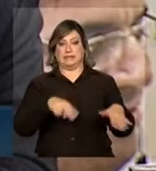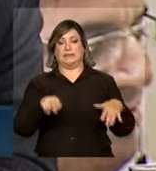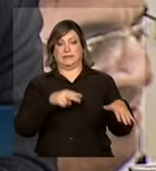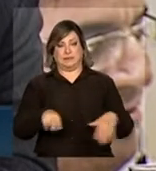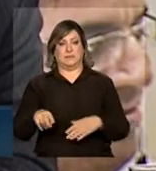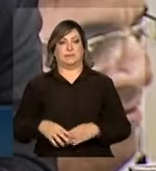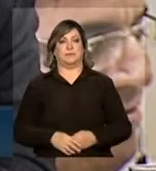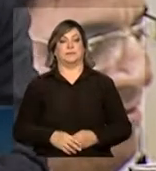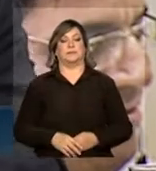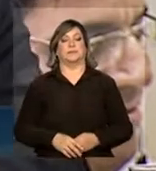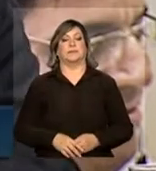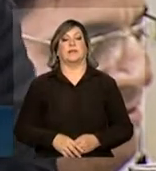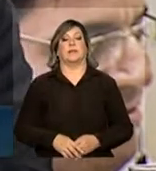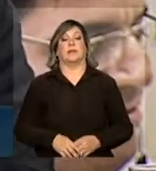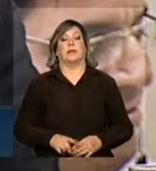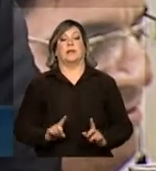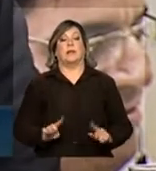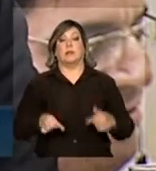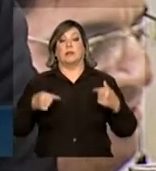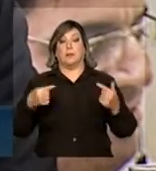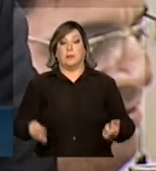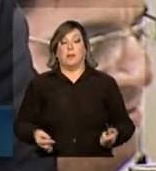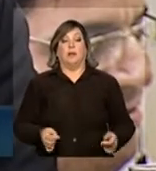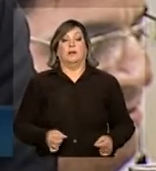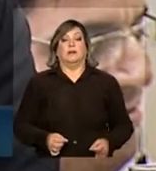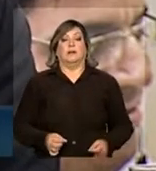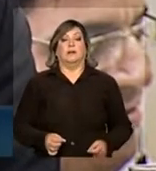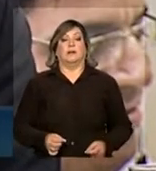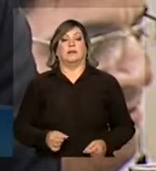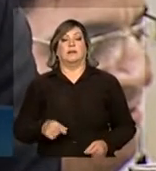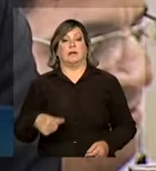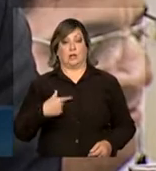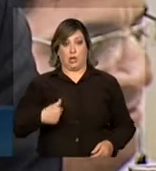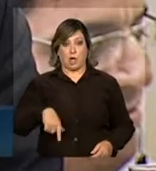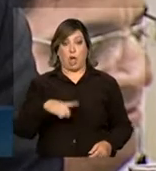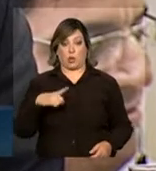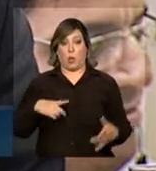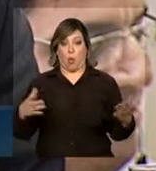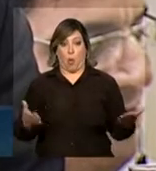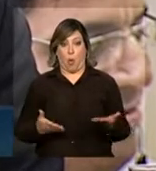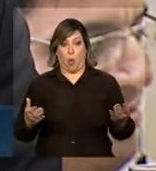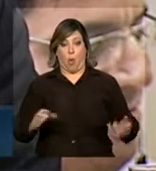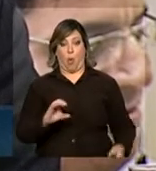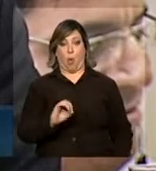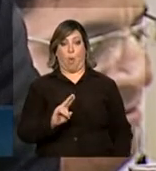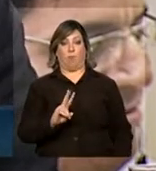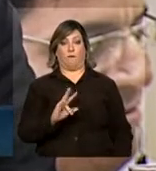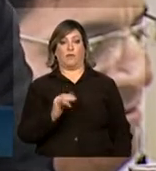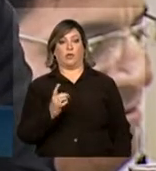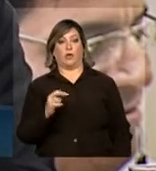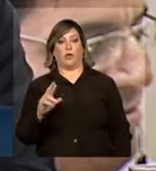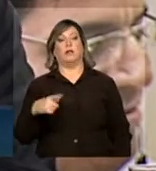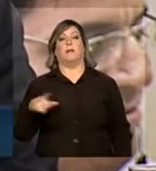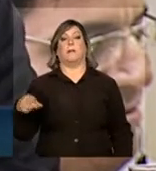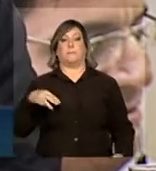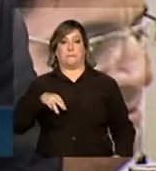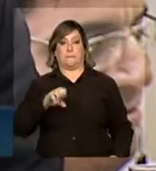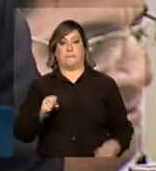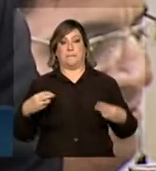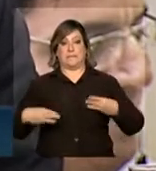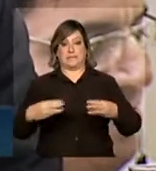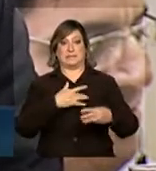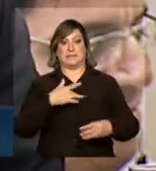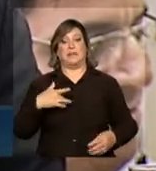eh segundo eh como eu disse nós estamos hoje a ouvidoria do Ministério da Saúde Tá eh